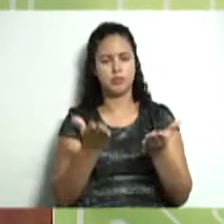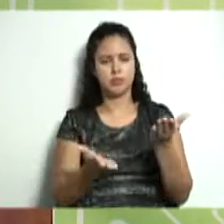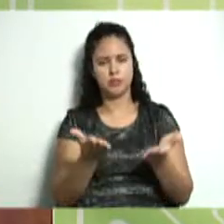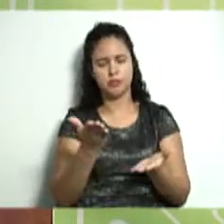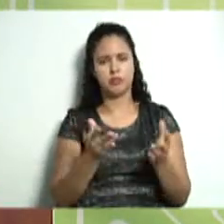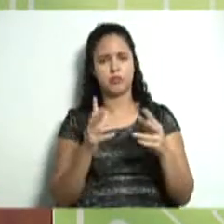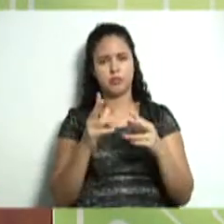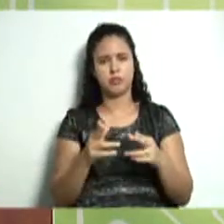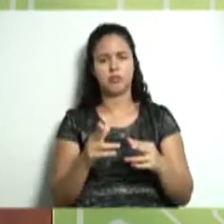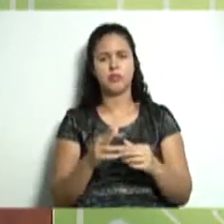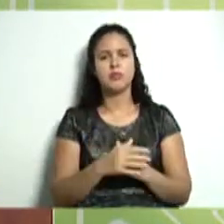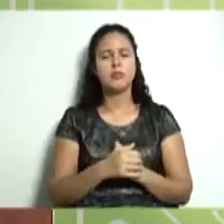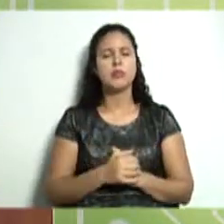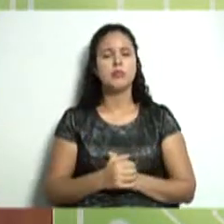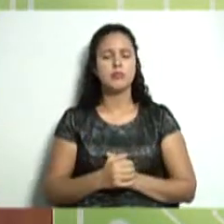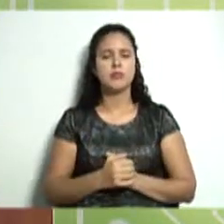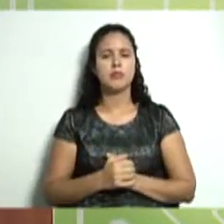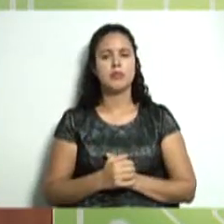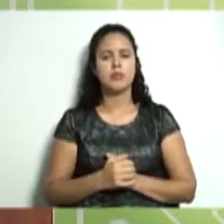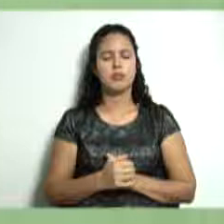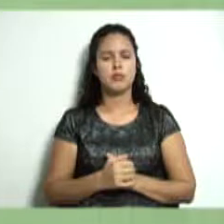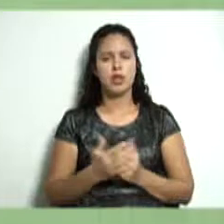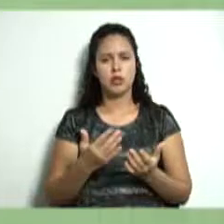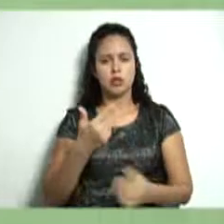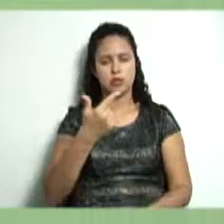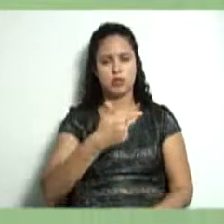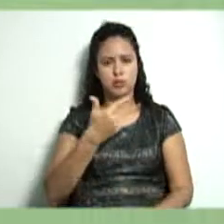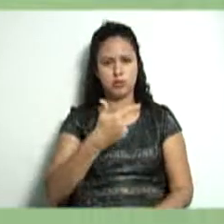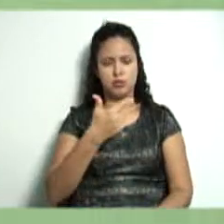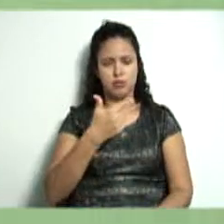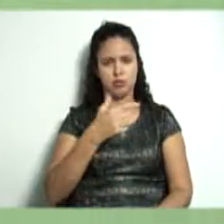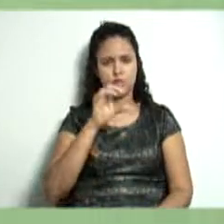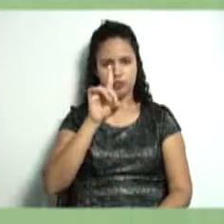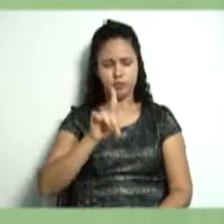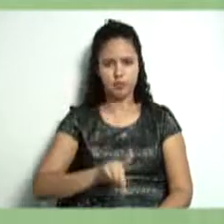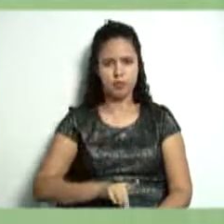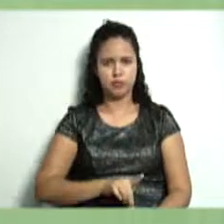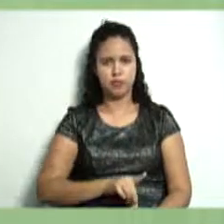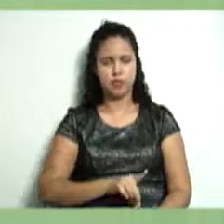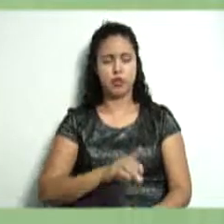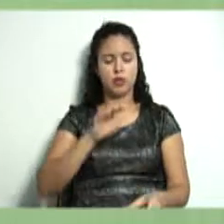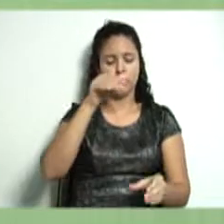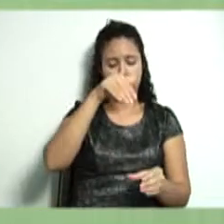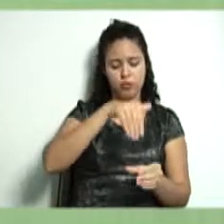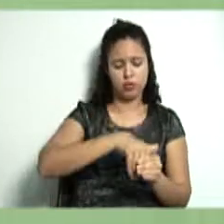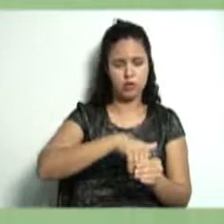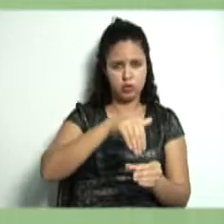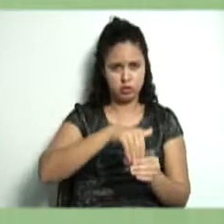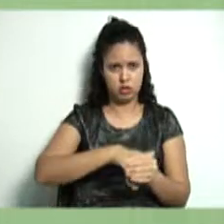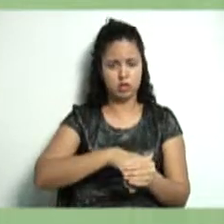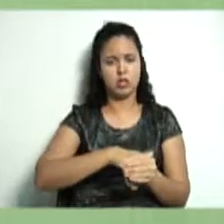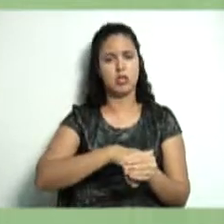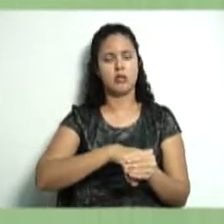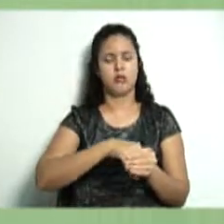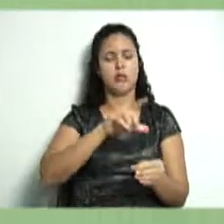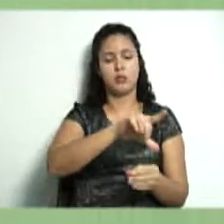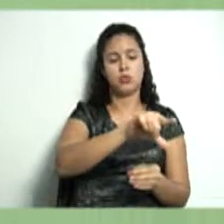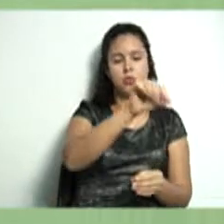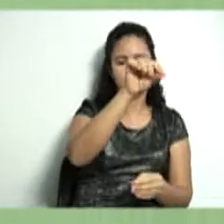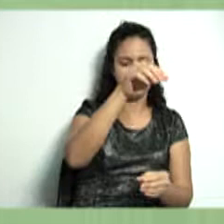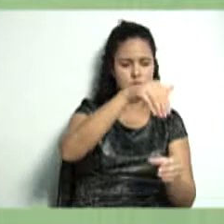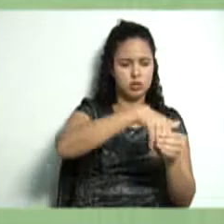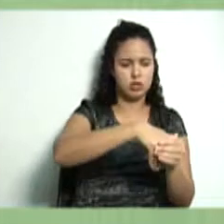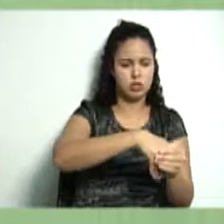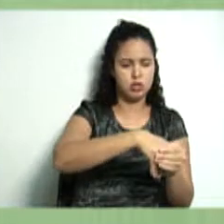iguais. Ali no ponto 2, o segundo direito é votar e ser votado